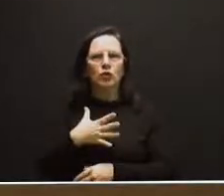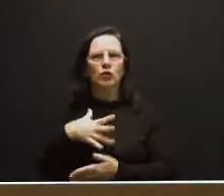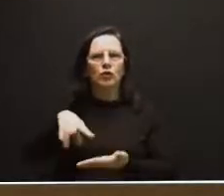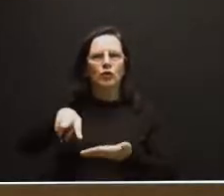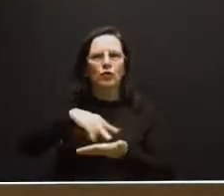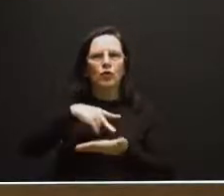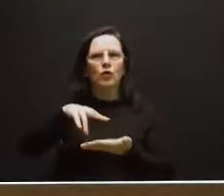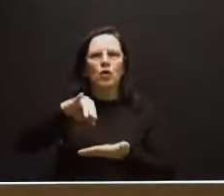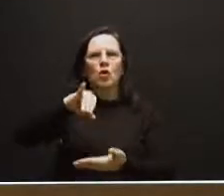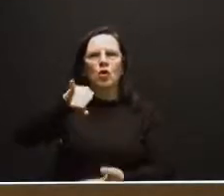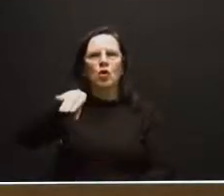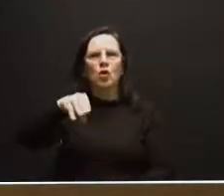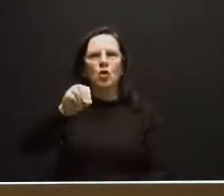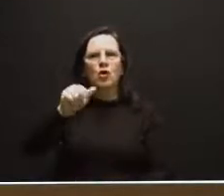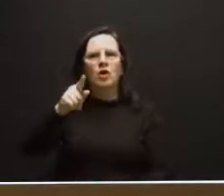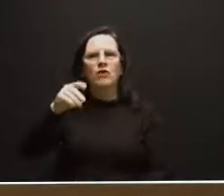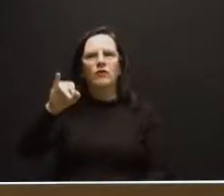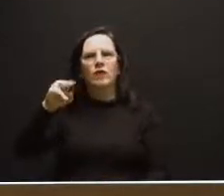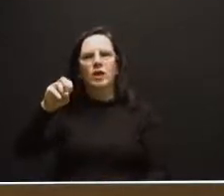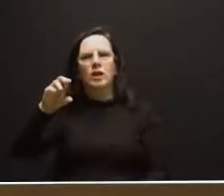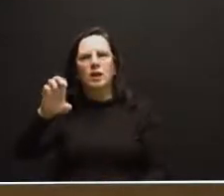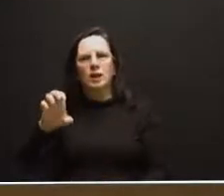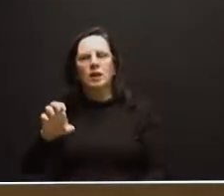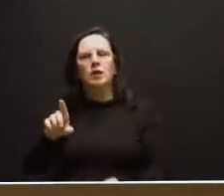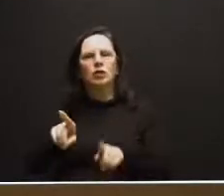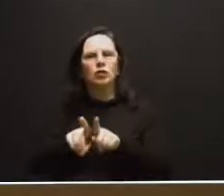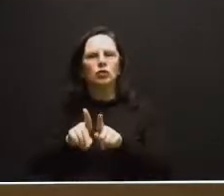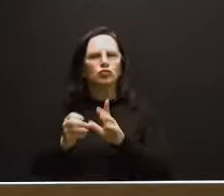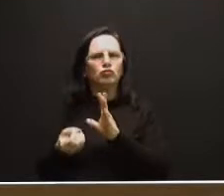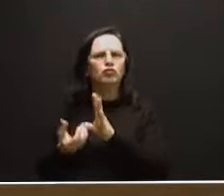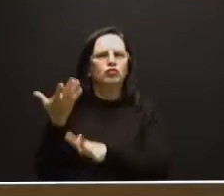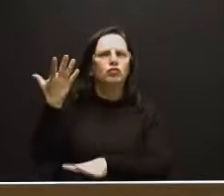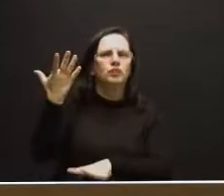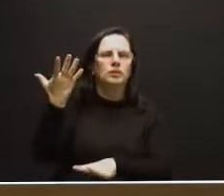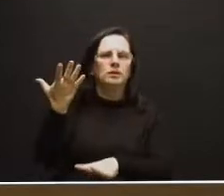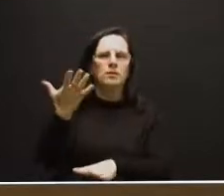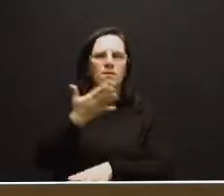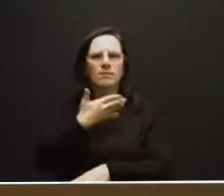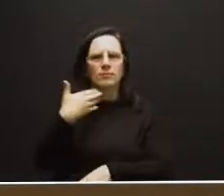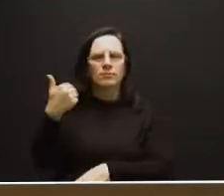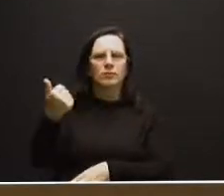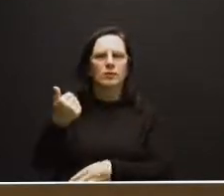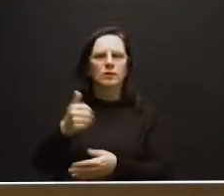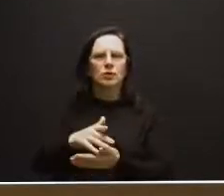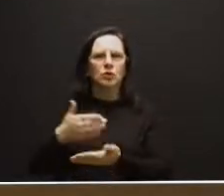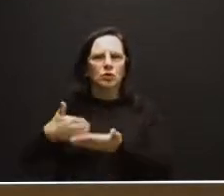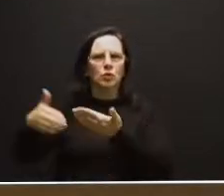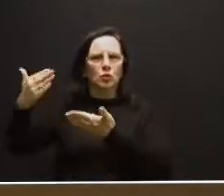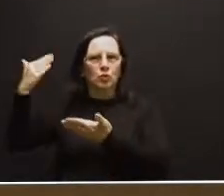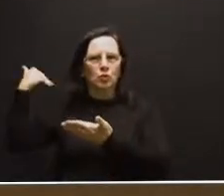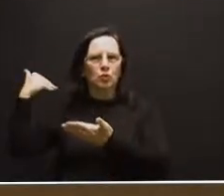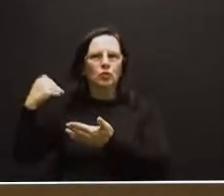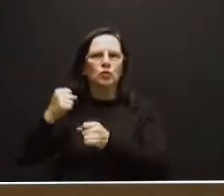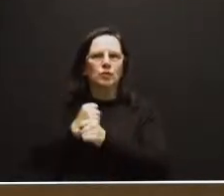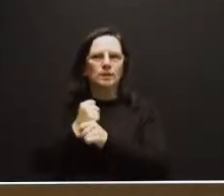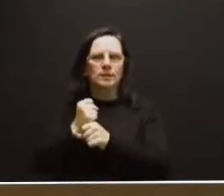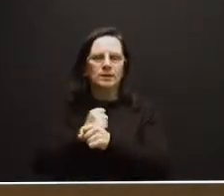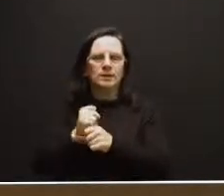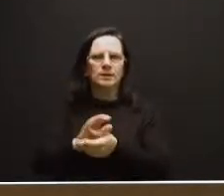dança de joinville a apresentação com excelência rendeu frutos ainda maiores do que do ano anterior